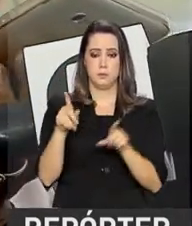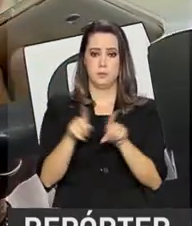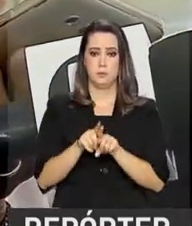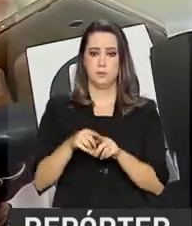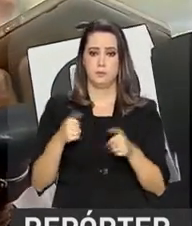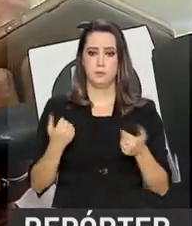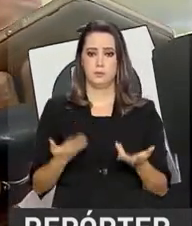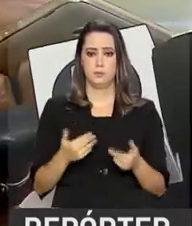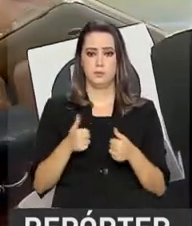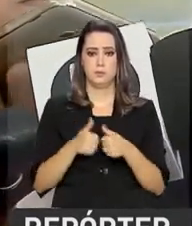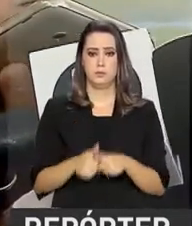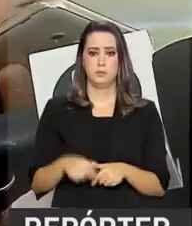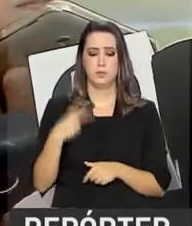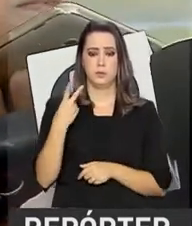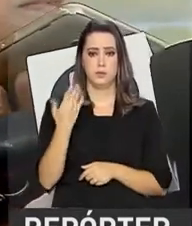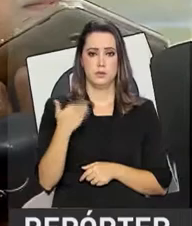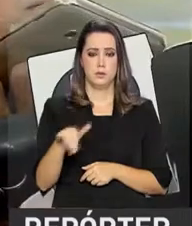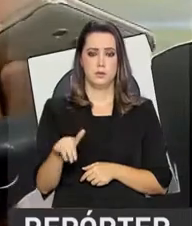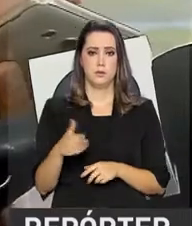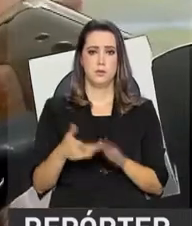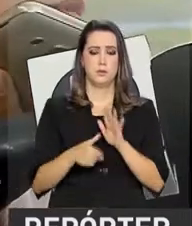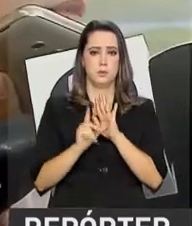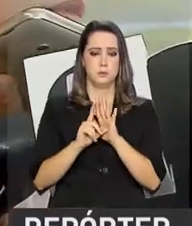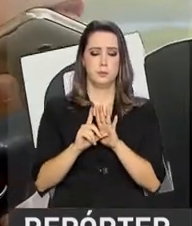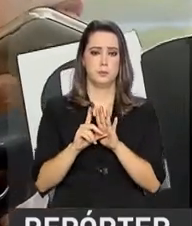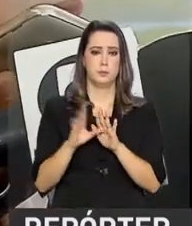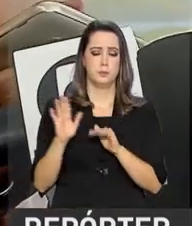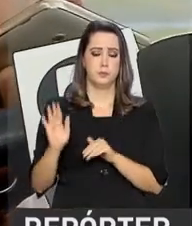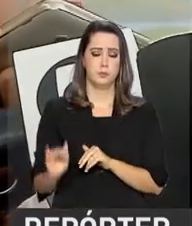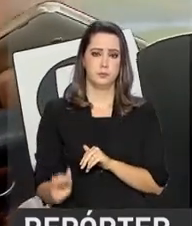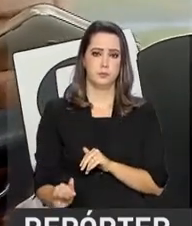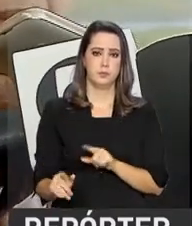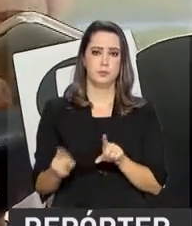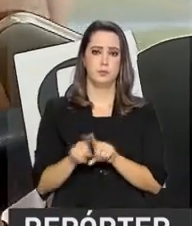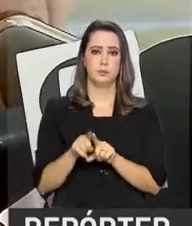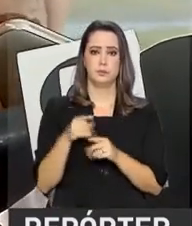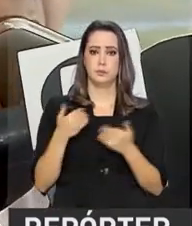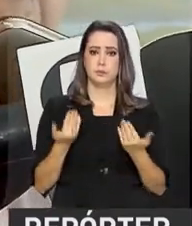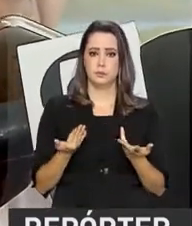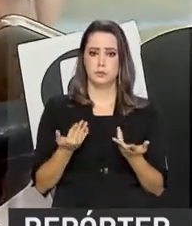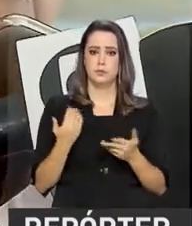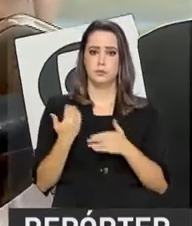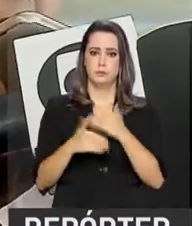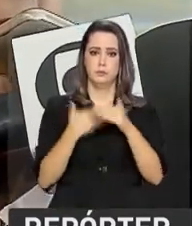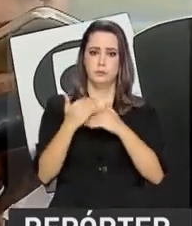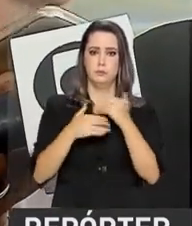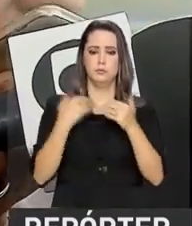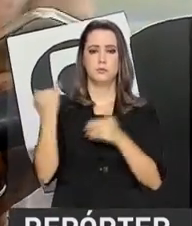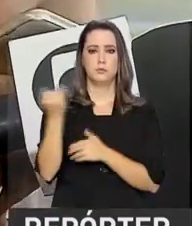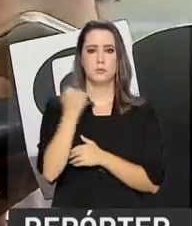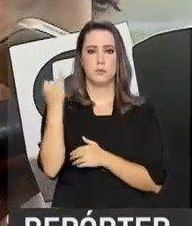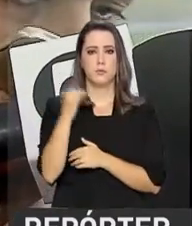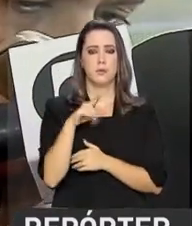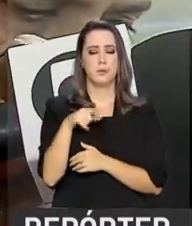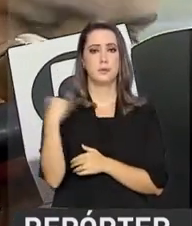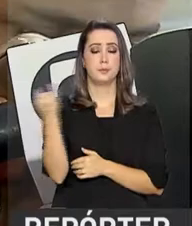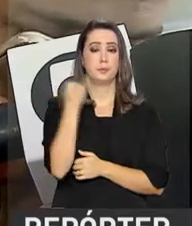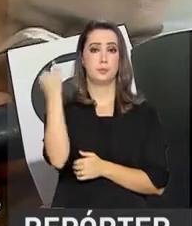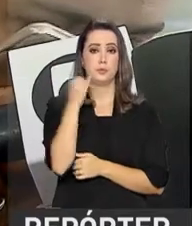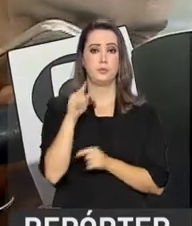estava em dois e meio e antes até muito mais baixo do que isso então por todo o canto do vento forte isso terá um impacto